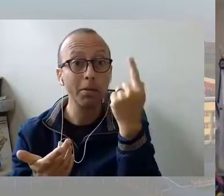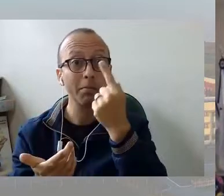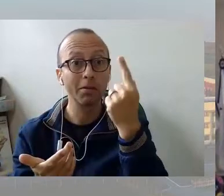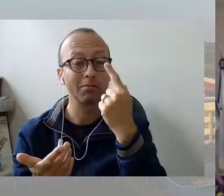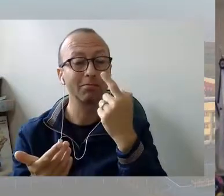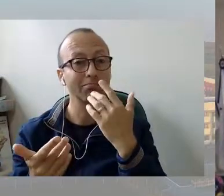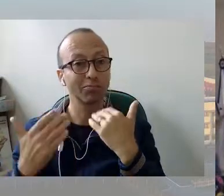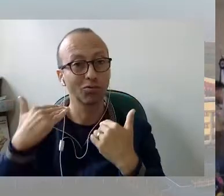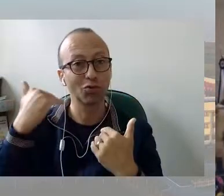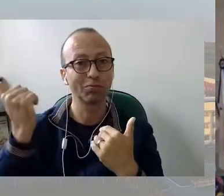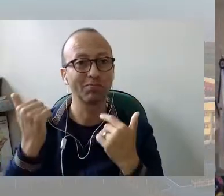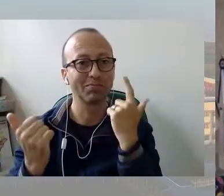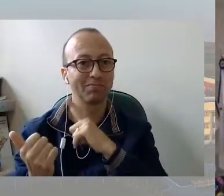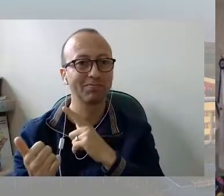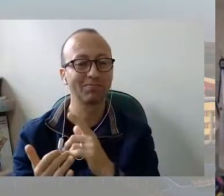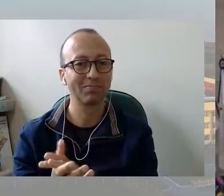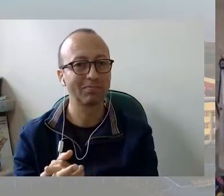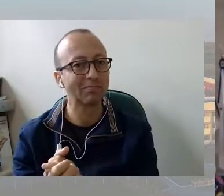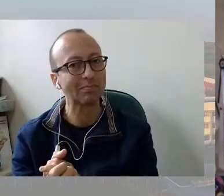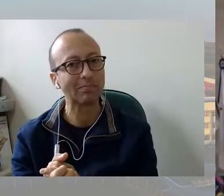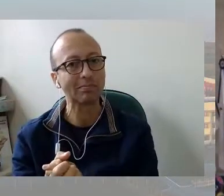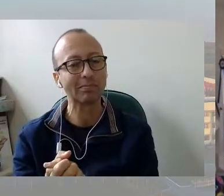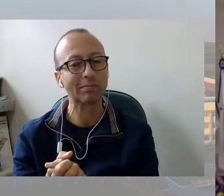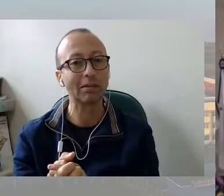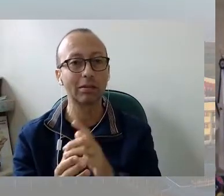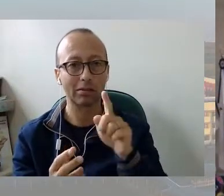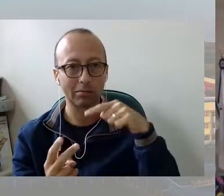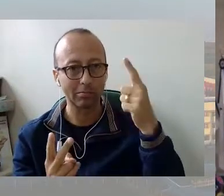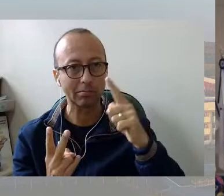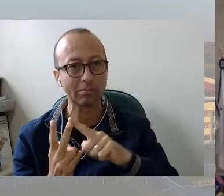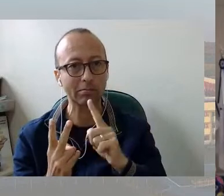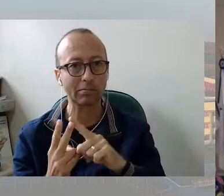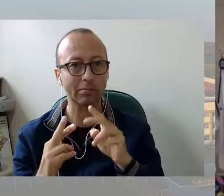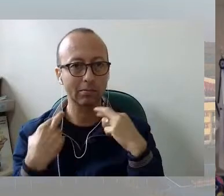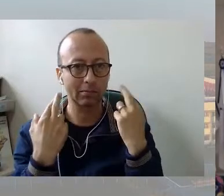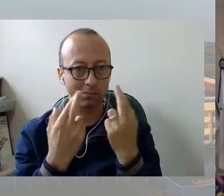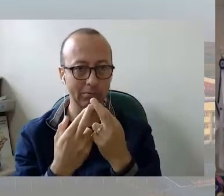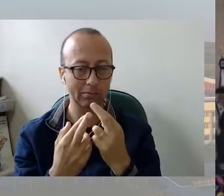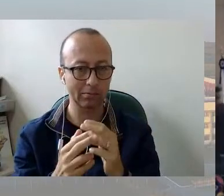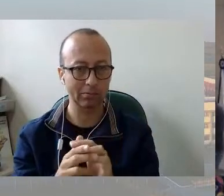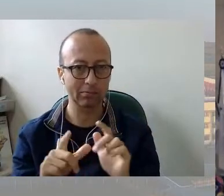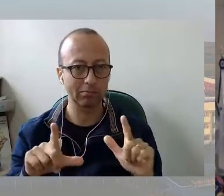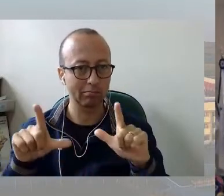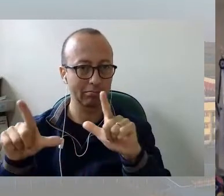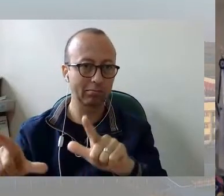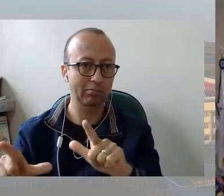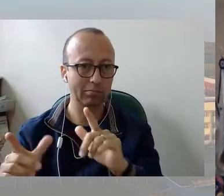dúvida, foi naquela reunião do Consune, de homenagem, né,